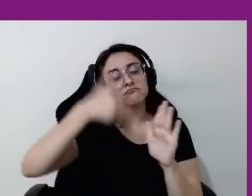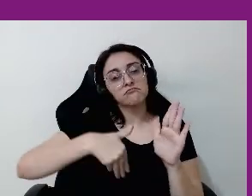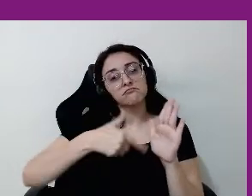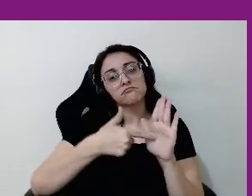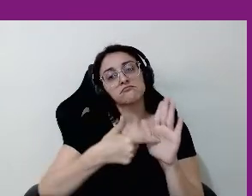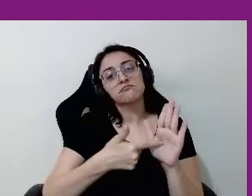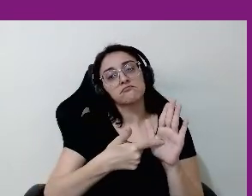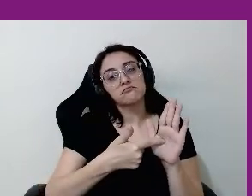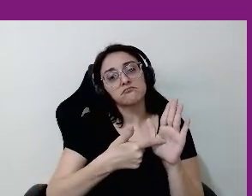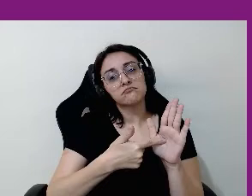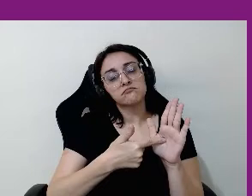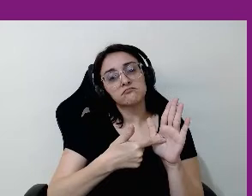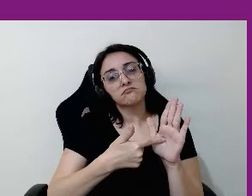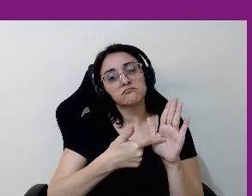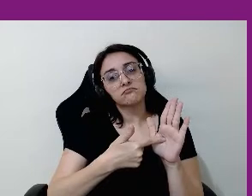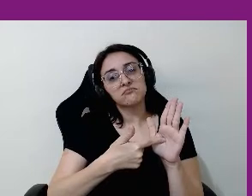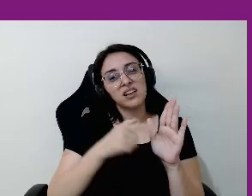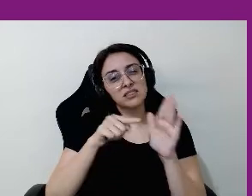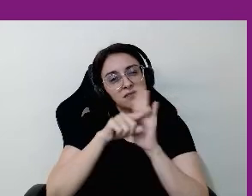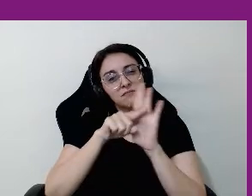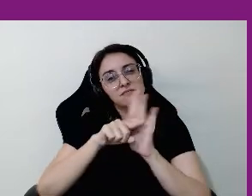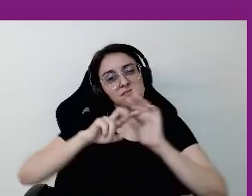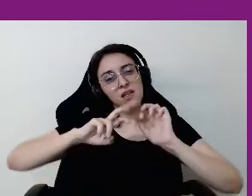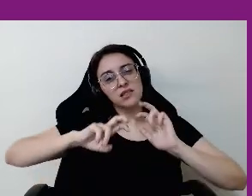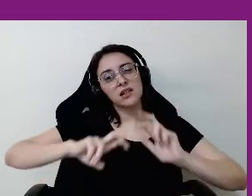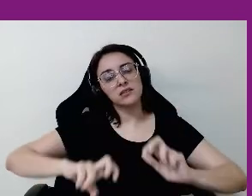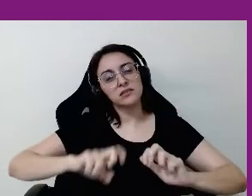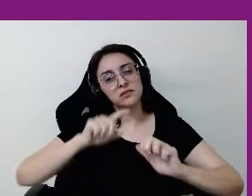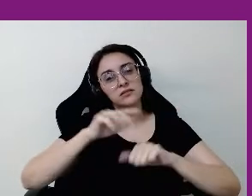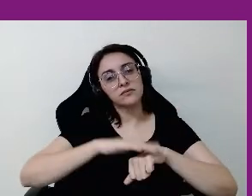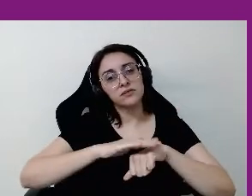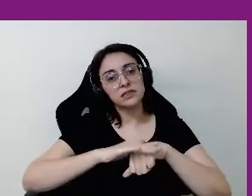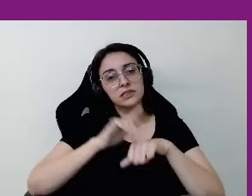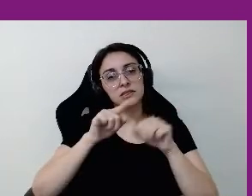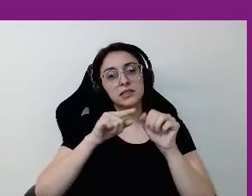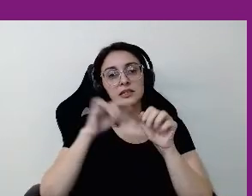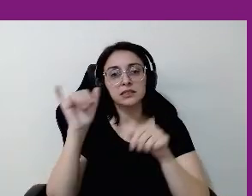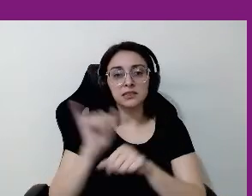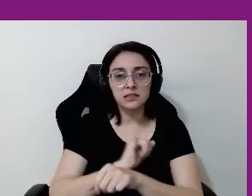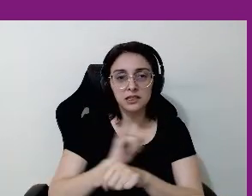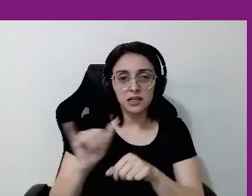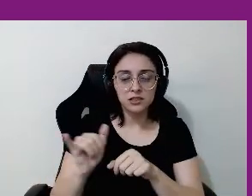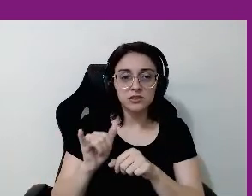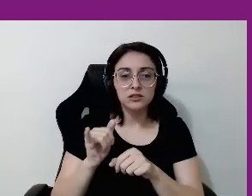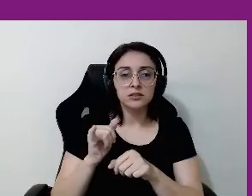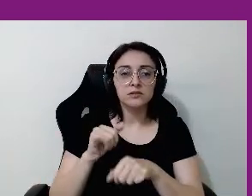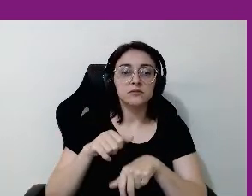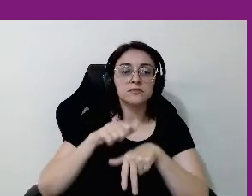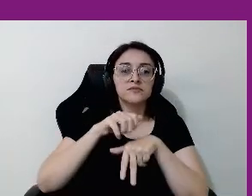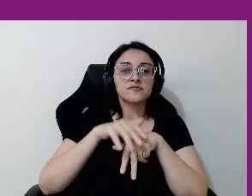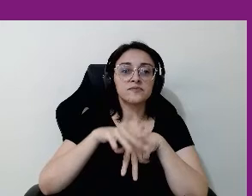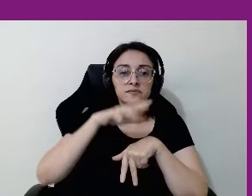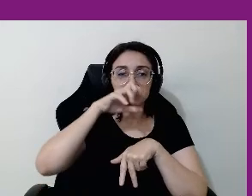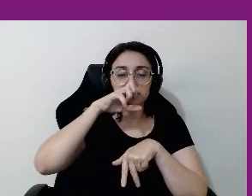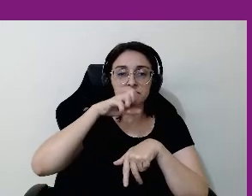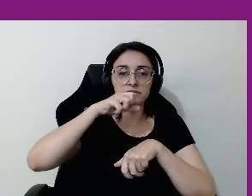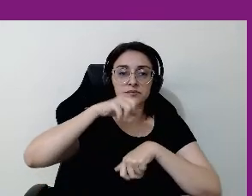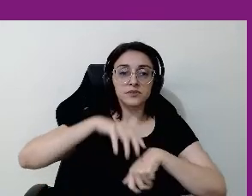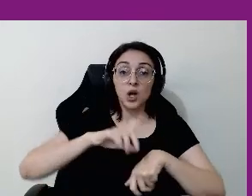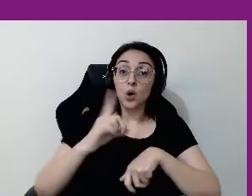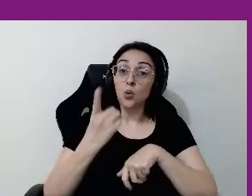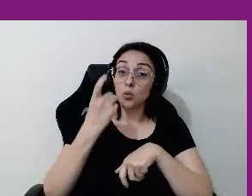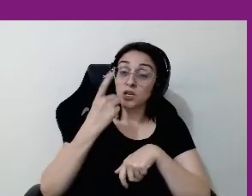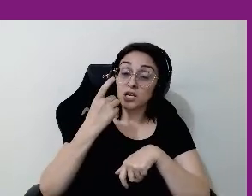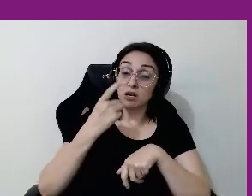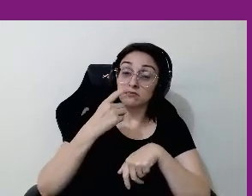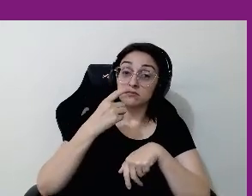o que essa meta-análise aqui também, que foi feita das estratégias ventilatórias, mostrou que a única estratégia que a gente